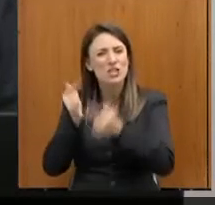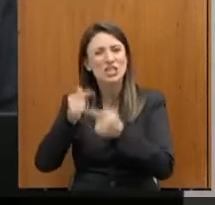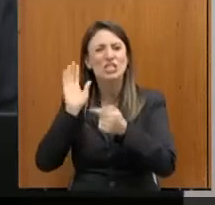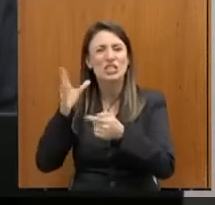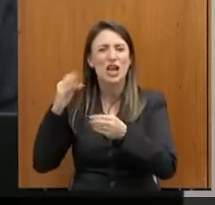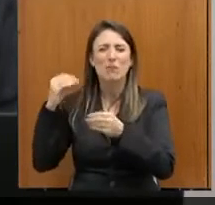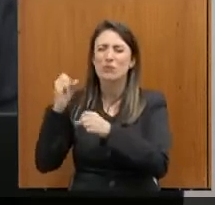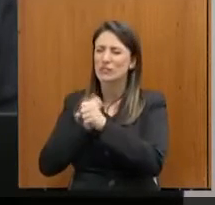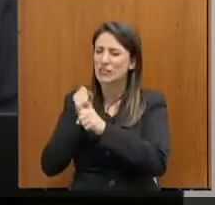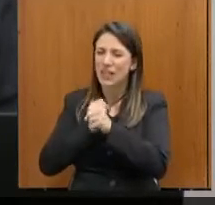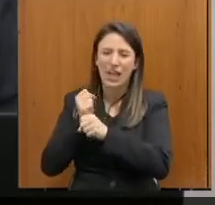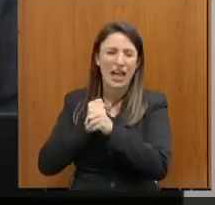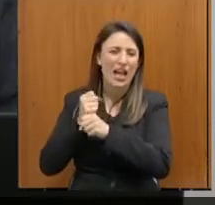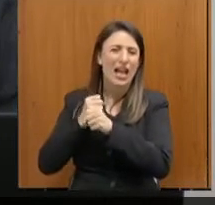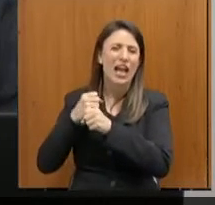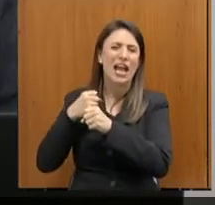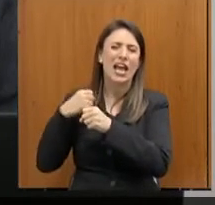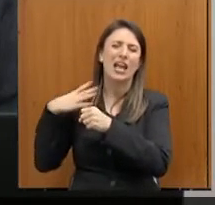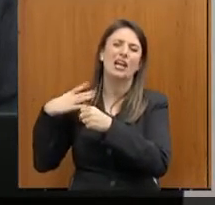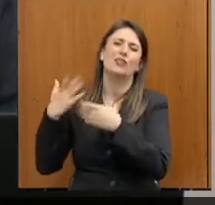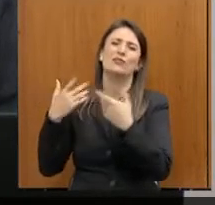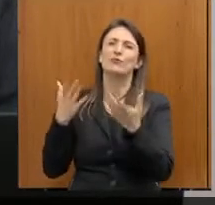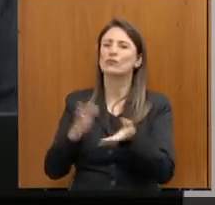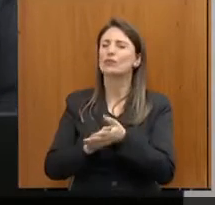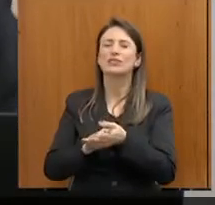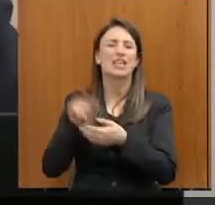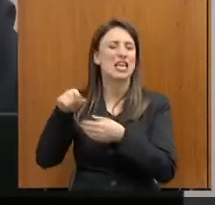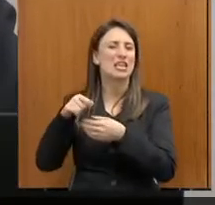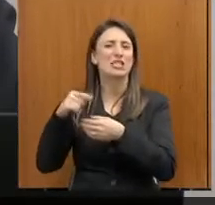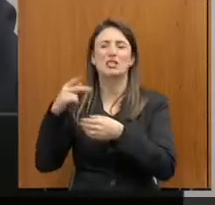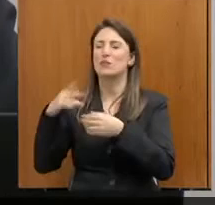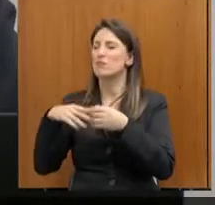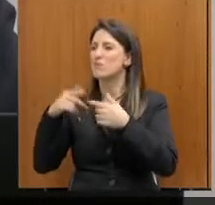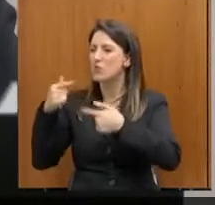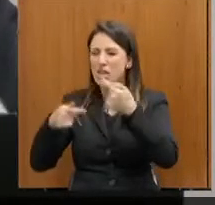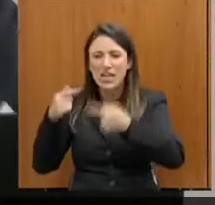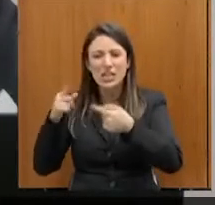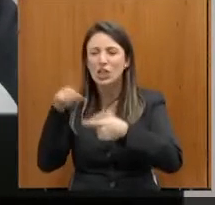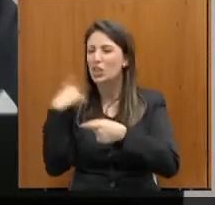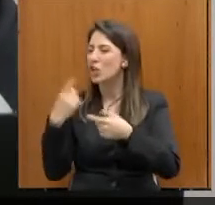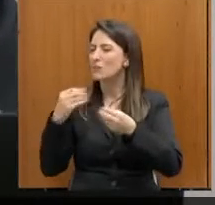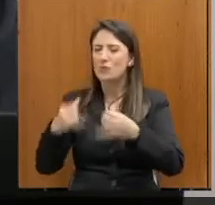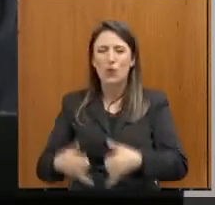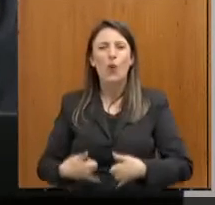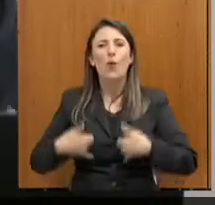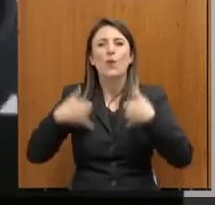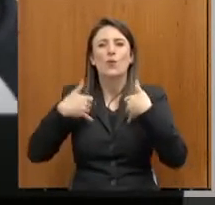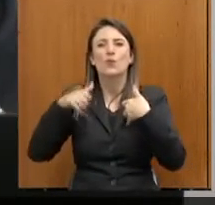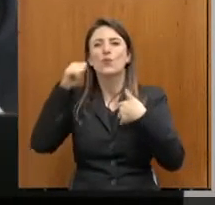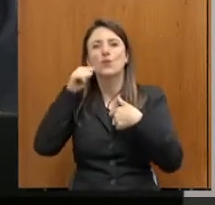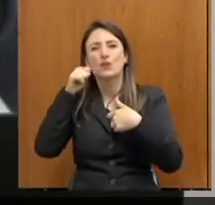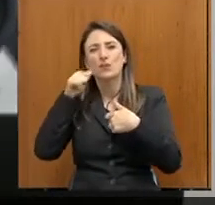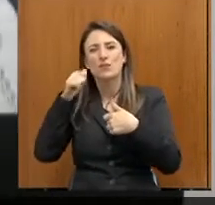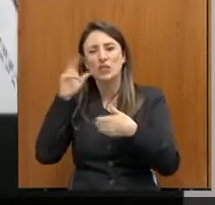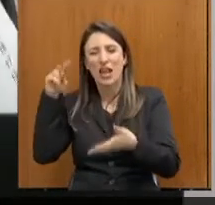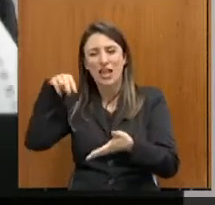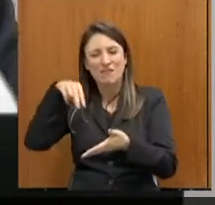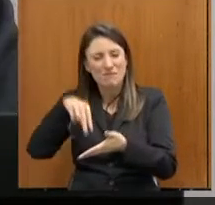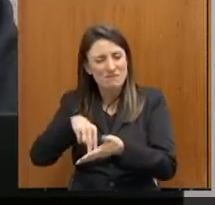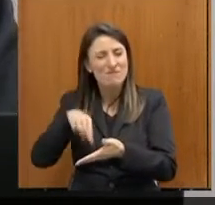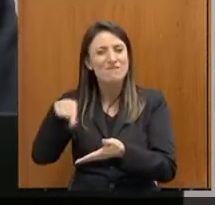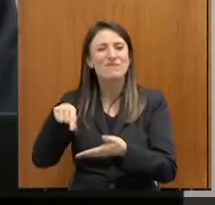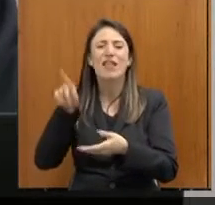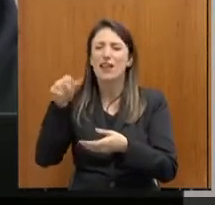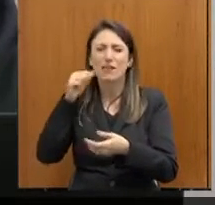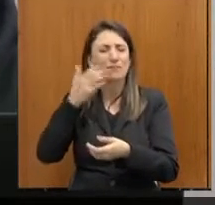a boa política aquela política com P maiúsculo do tanto que nós nos orgulhamos aí de poder tê-la no meu caso especial como